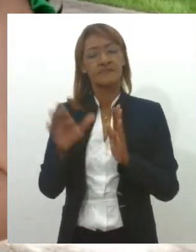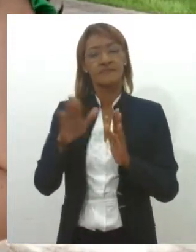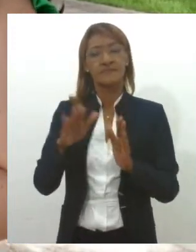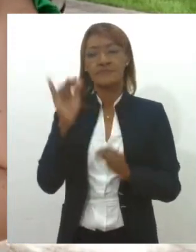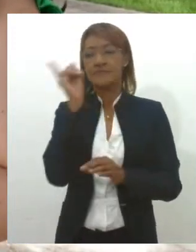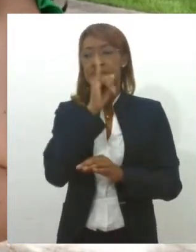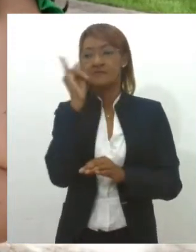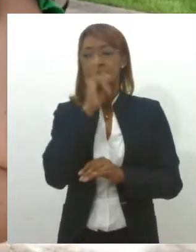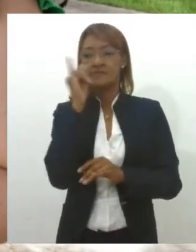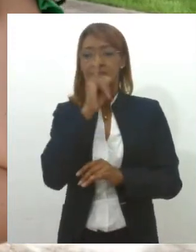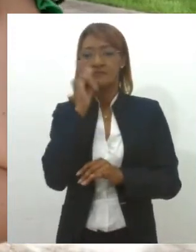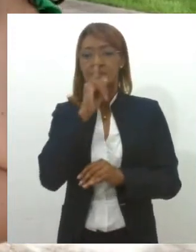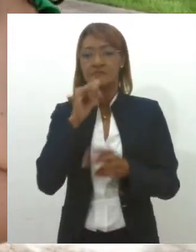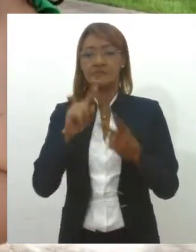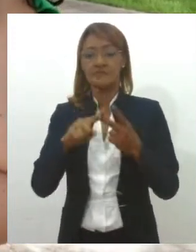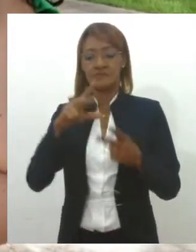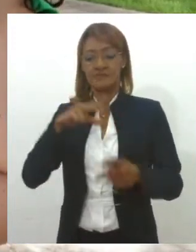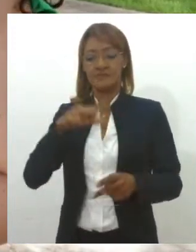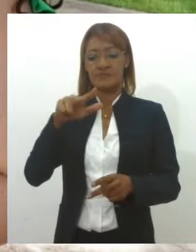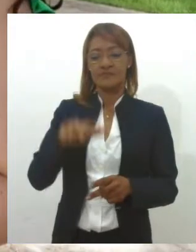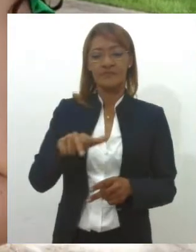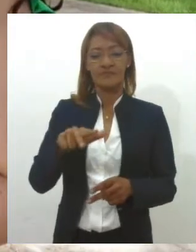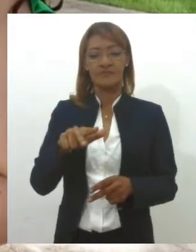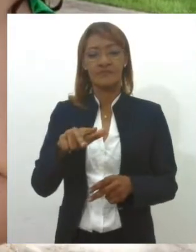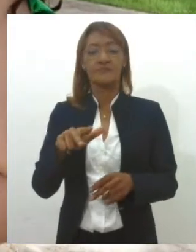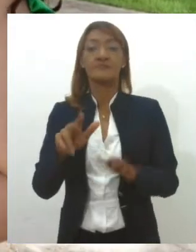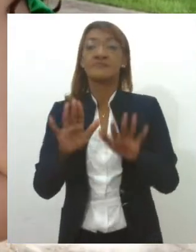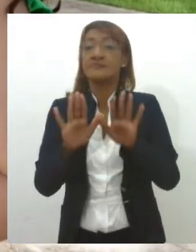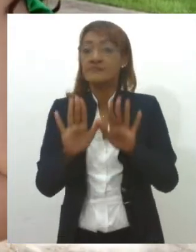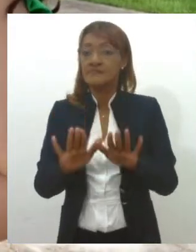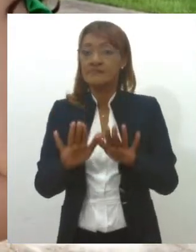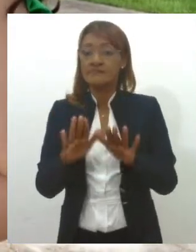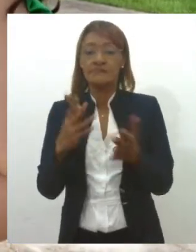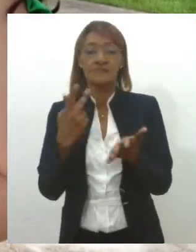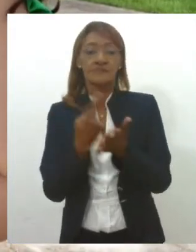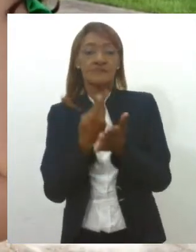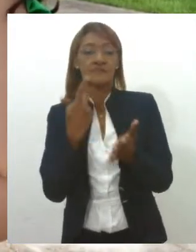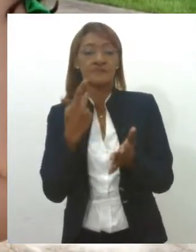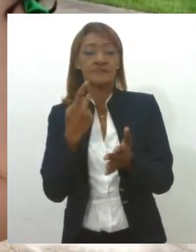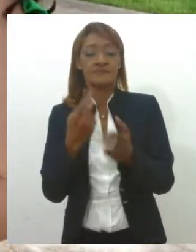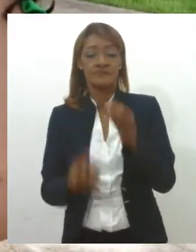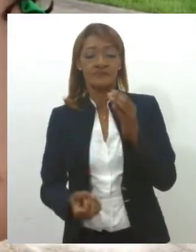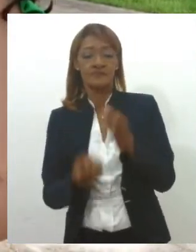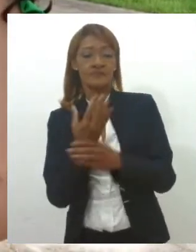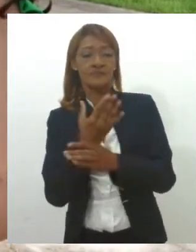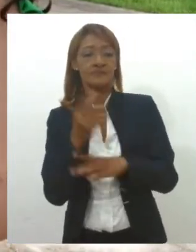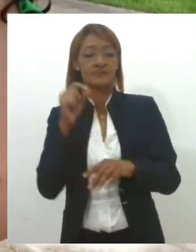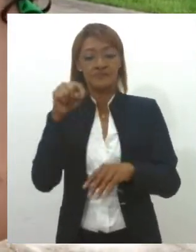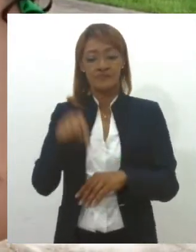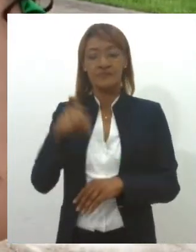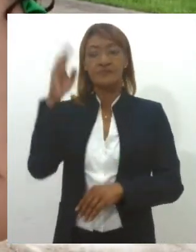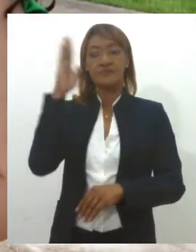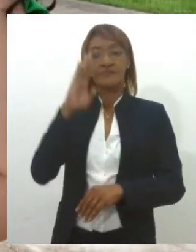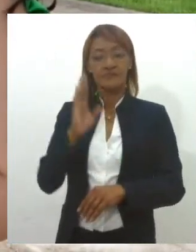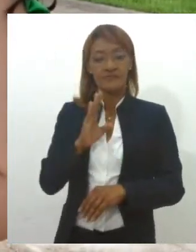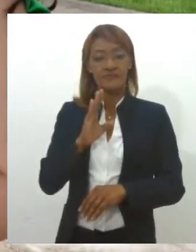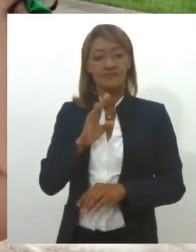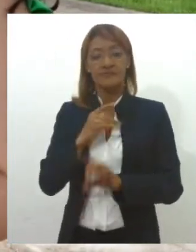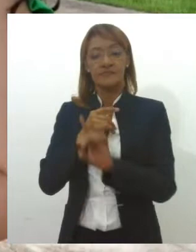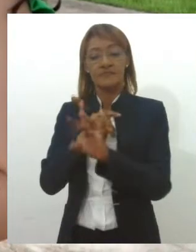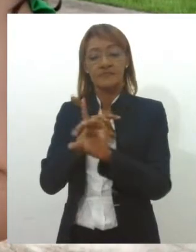Itália e lá em Portugal mas isso só veio acontecer essa inspiração só veio surgir aqui no Brasil em cada